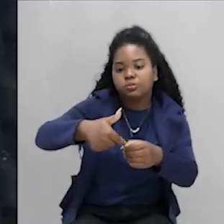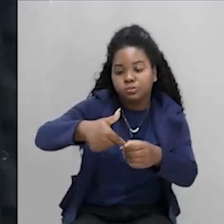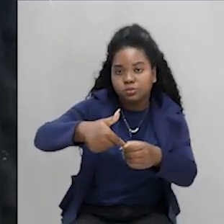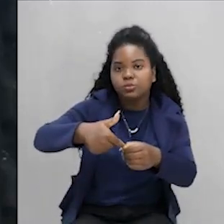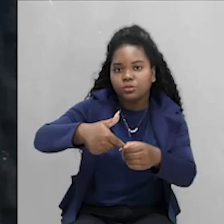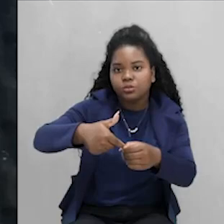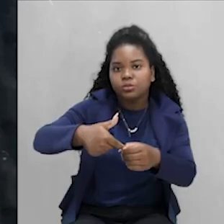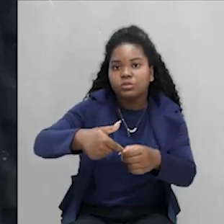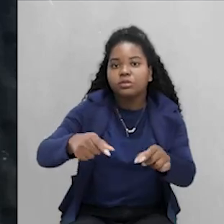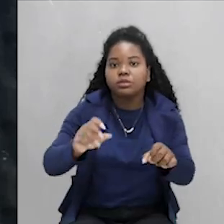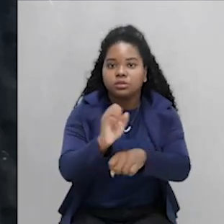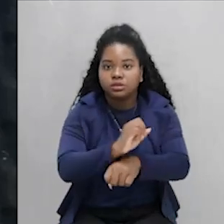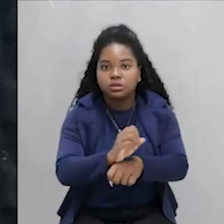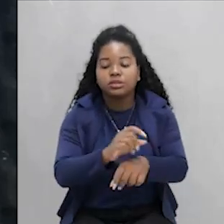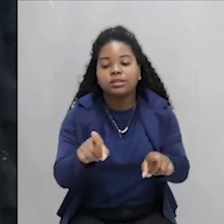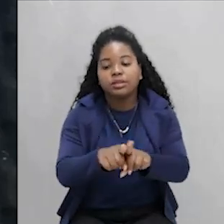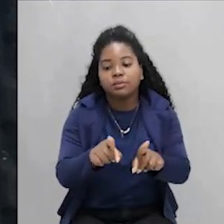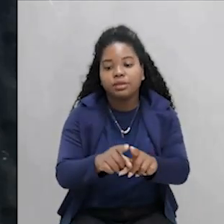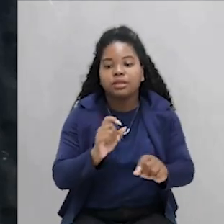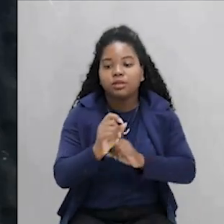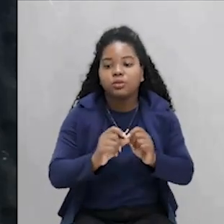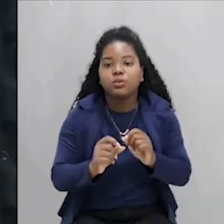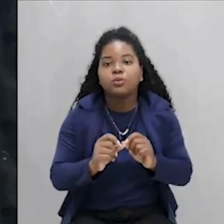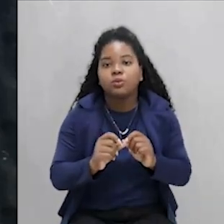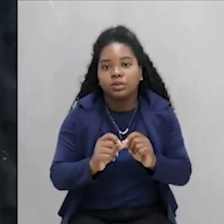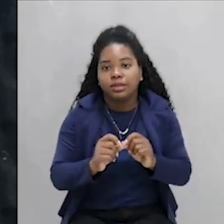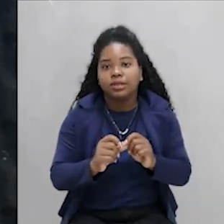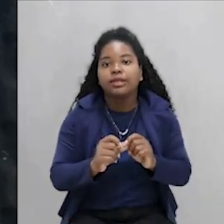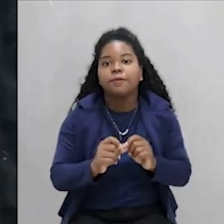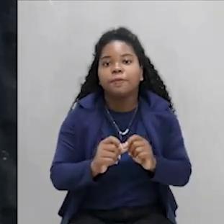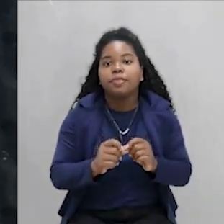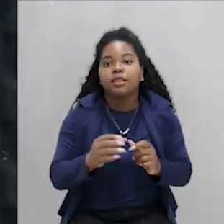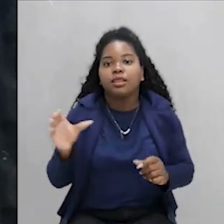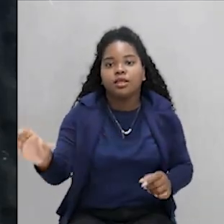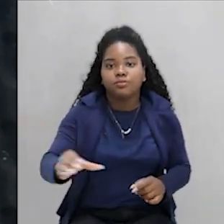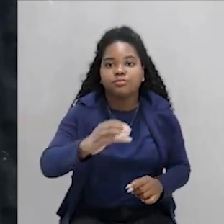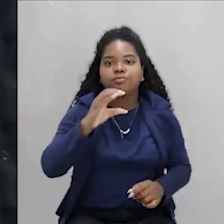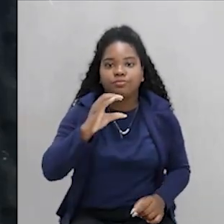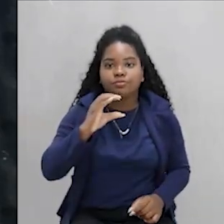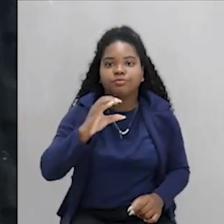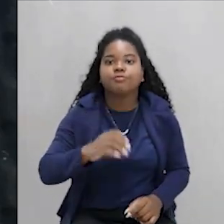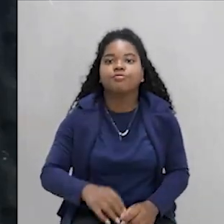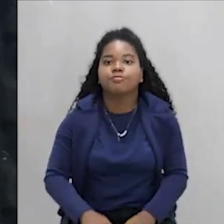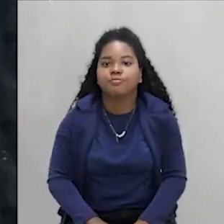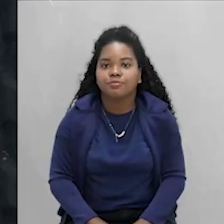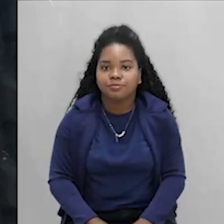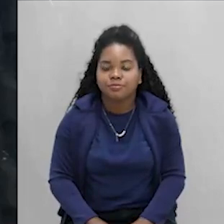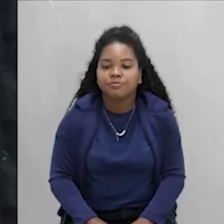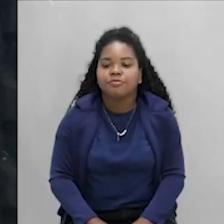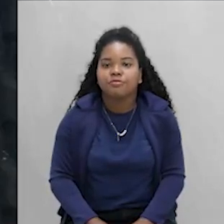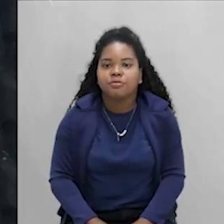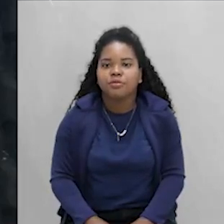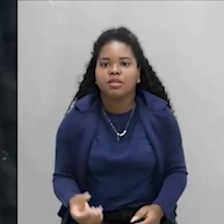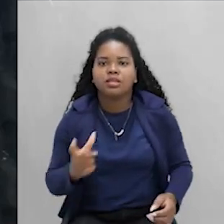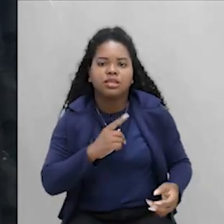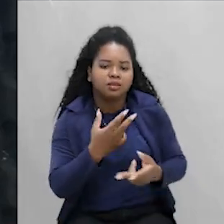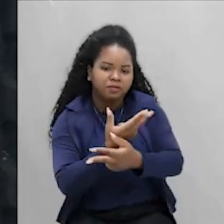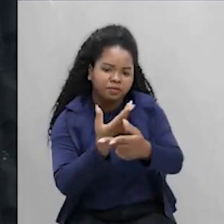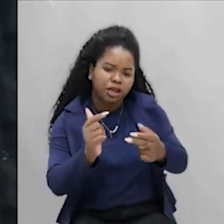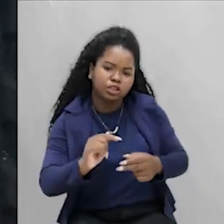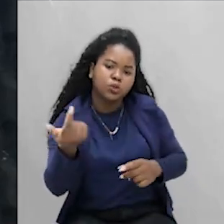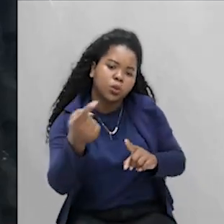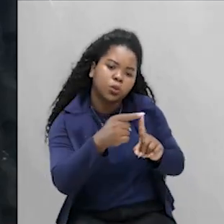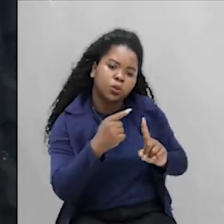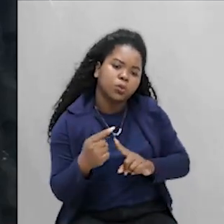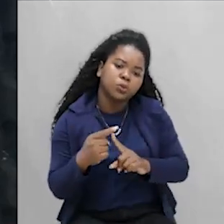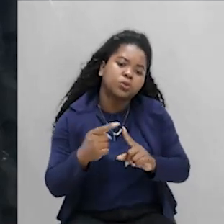bebidas alcoólicas as bebidas alcoólicas ali o álcool é o etanol existem vários outros